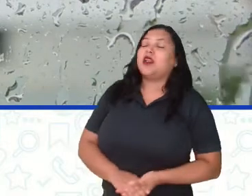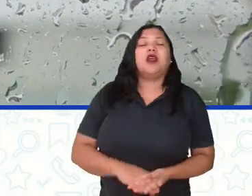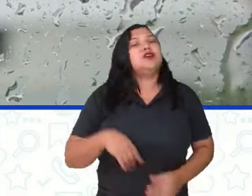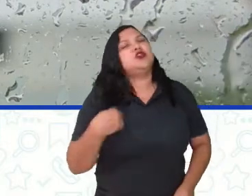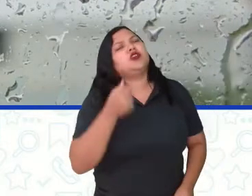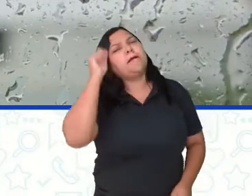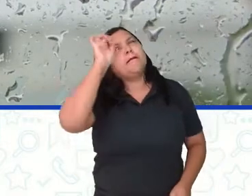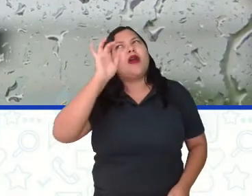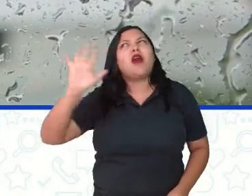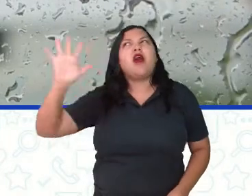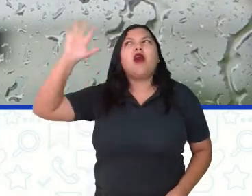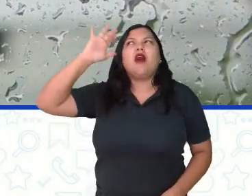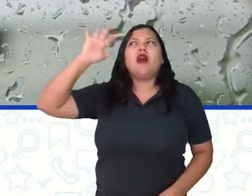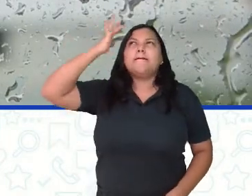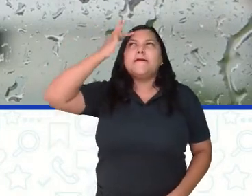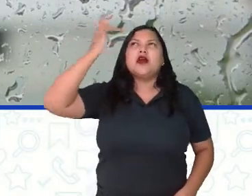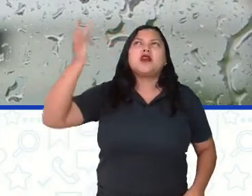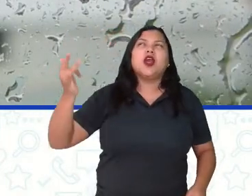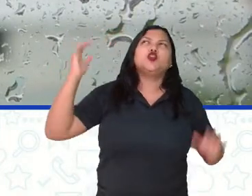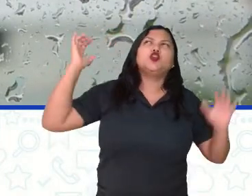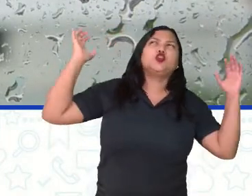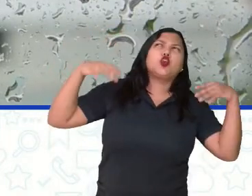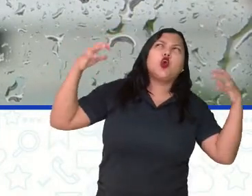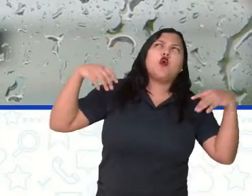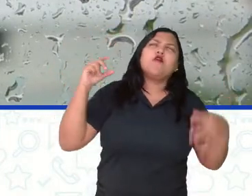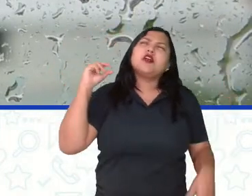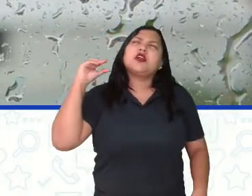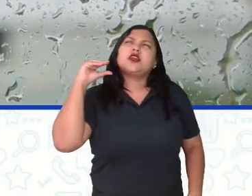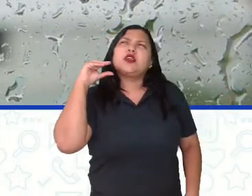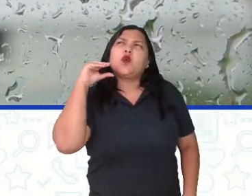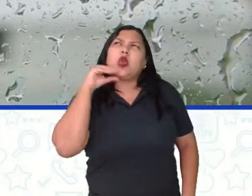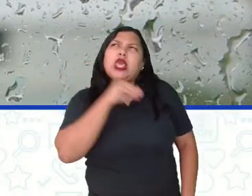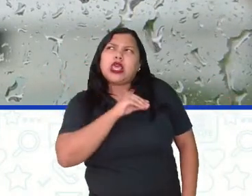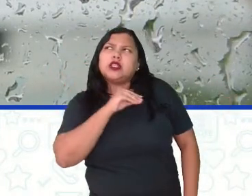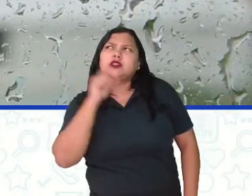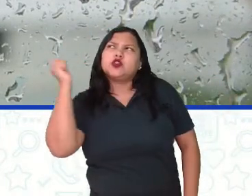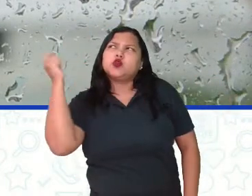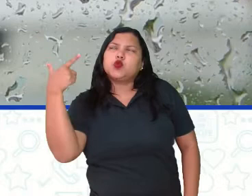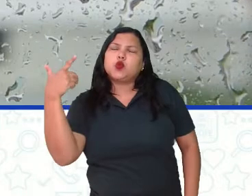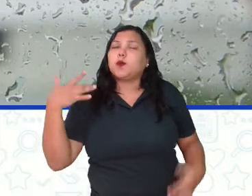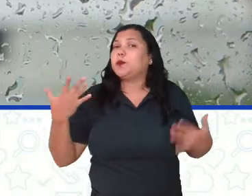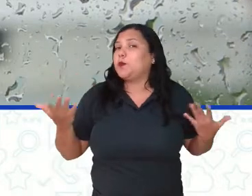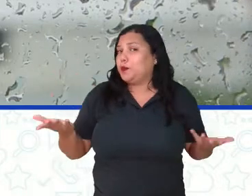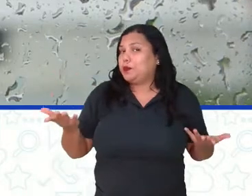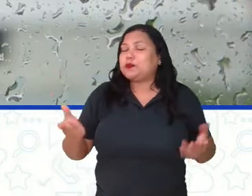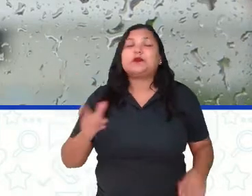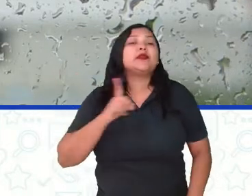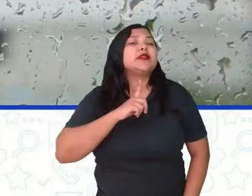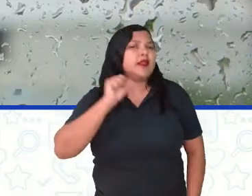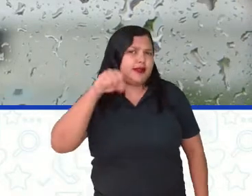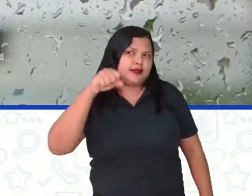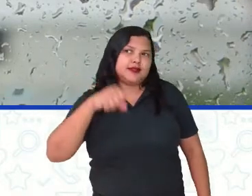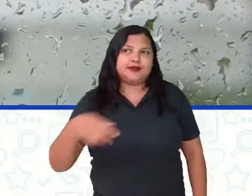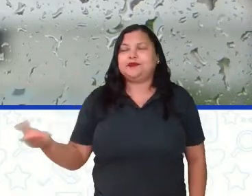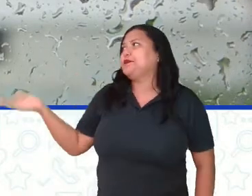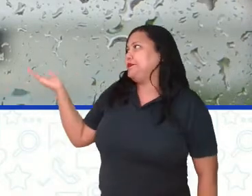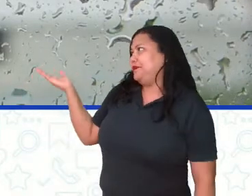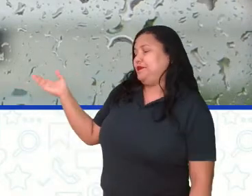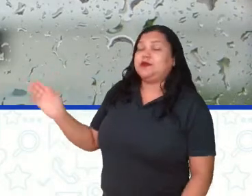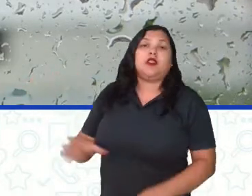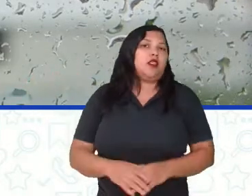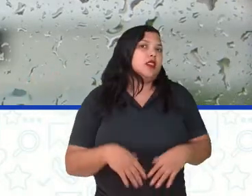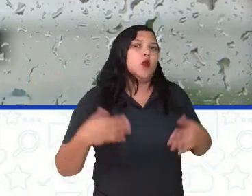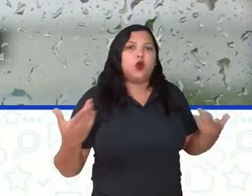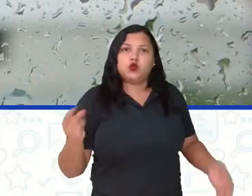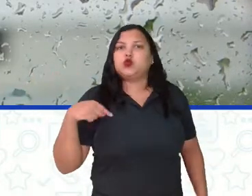imaginar a previsão do tempo para amanhã, existe uma possibilidade de que amanhã seja chuva aqui no Recife, né? Ou seja,